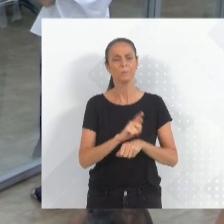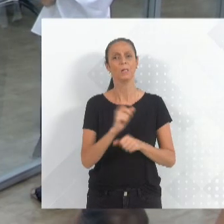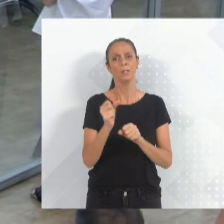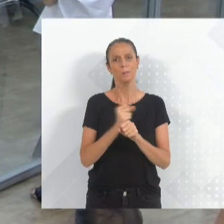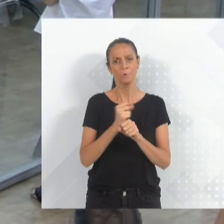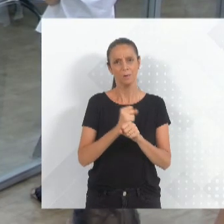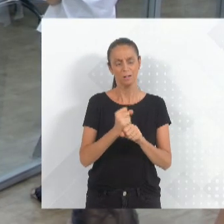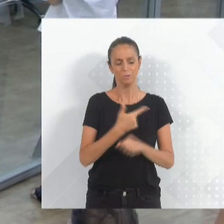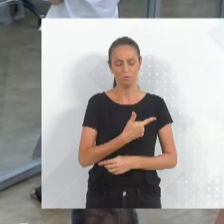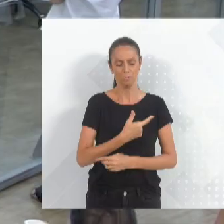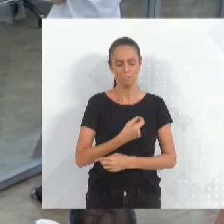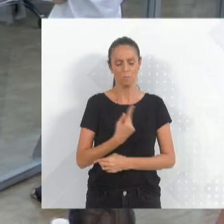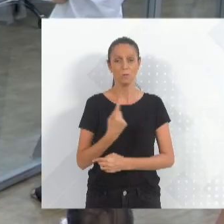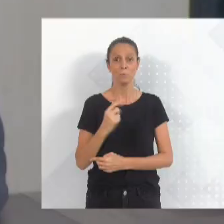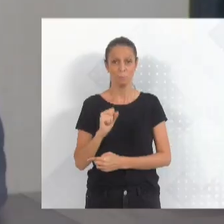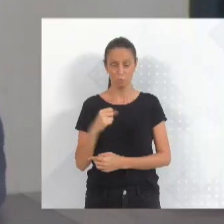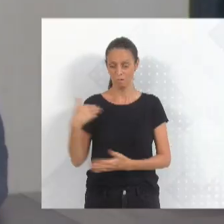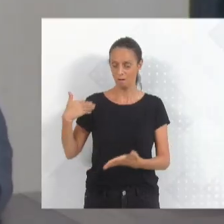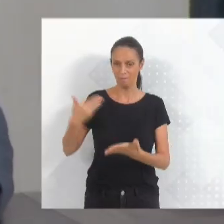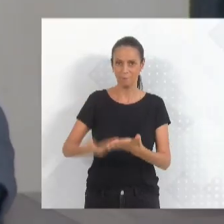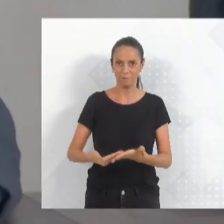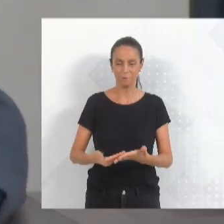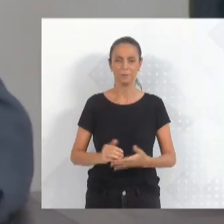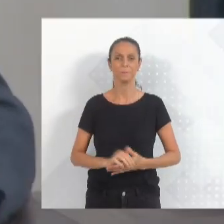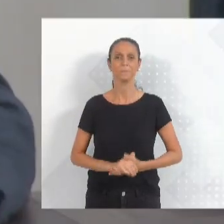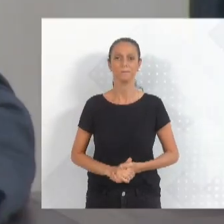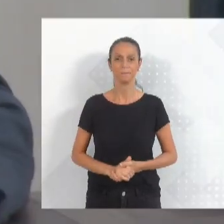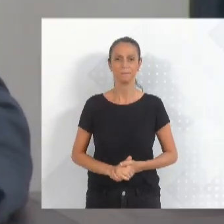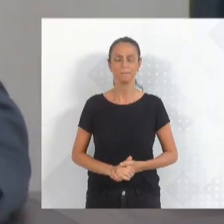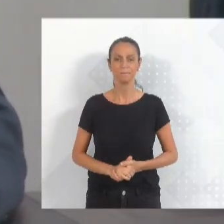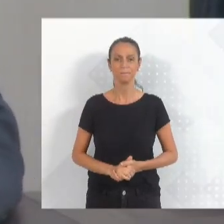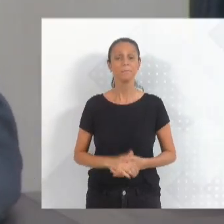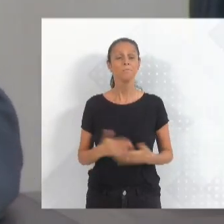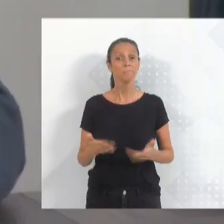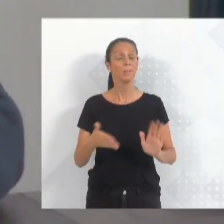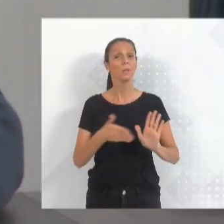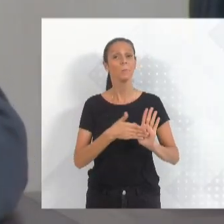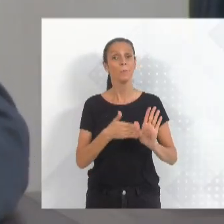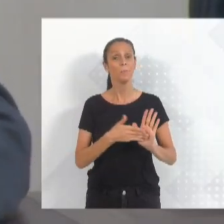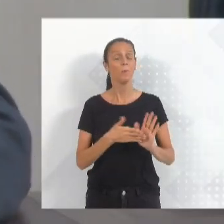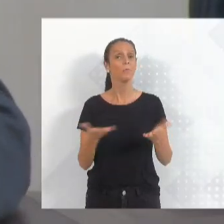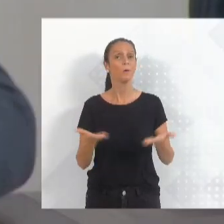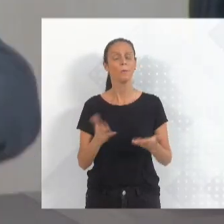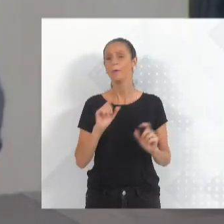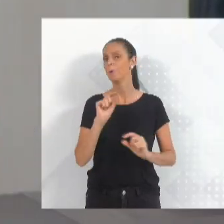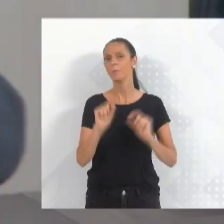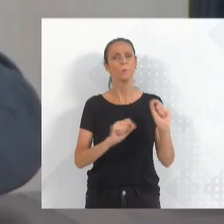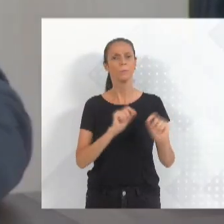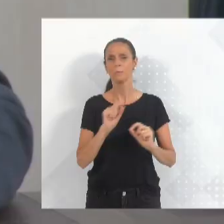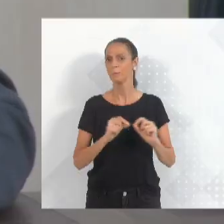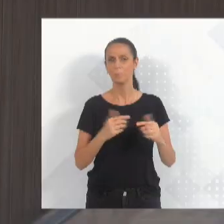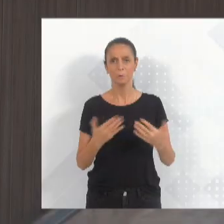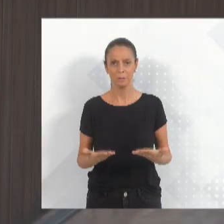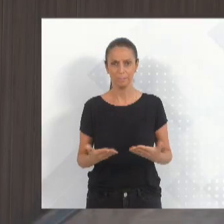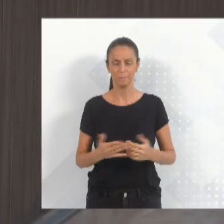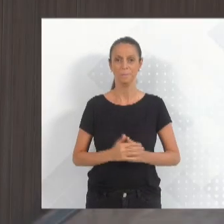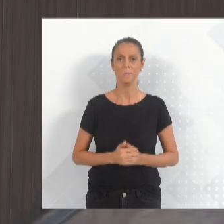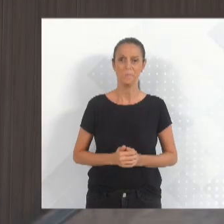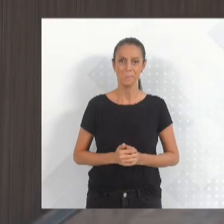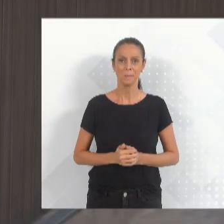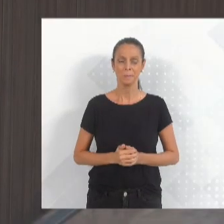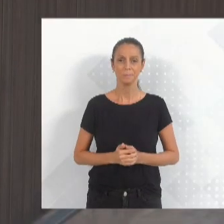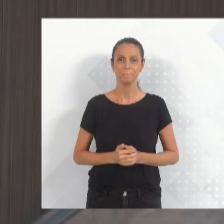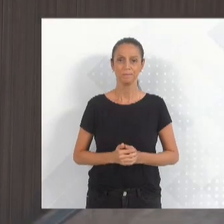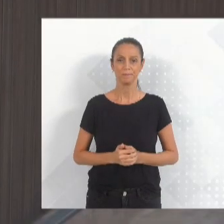2018. E a ideia, presidente, é que a gente possa, na sequência